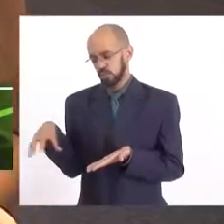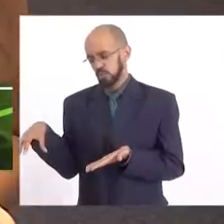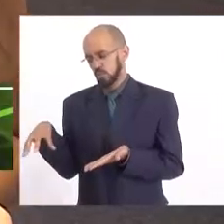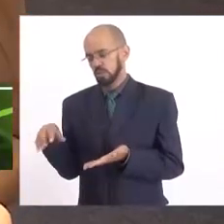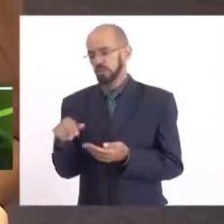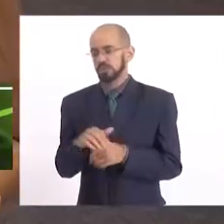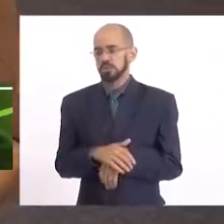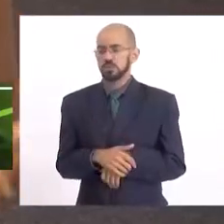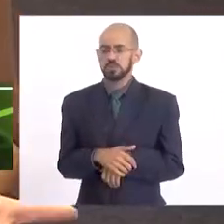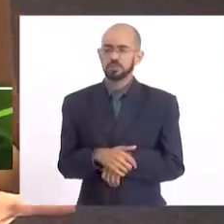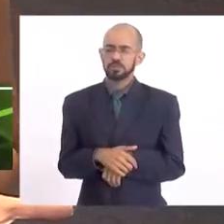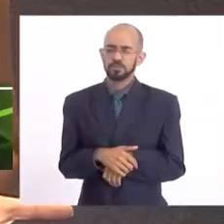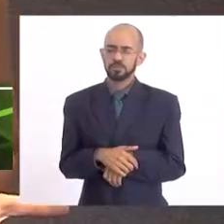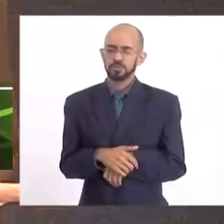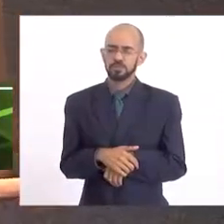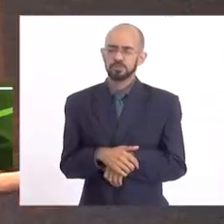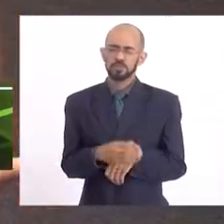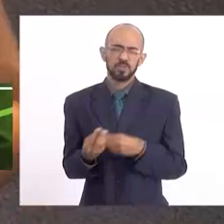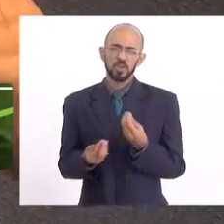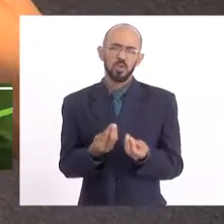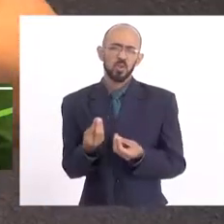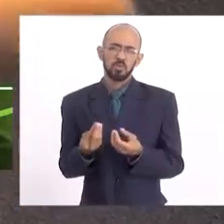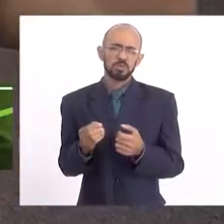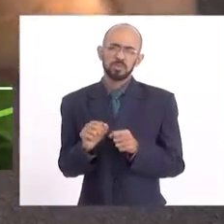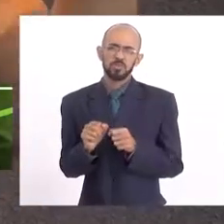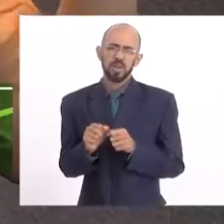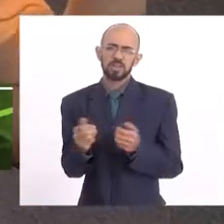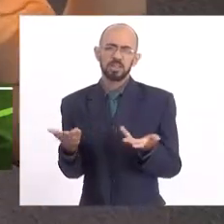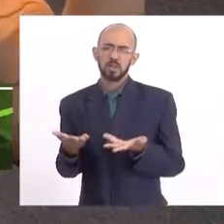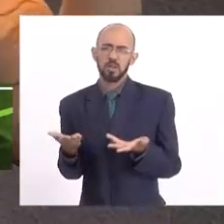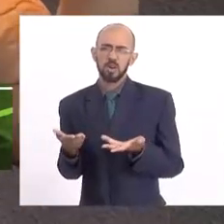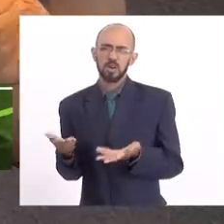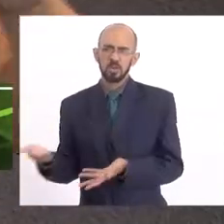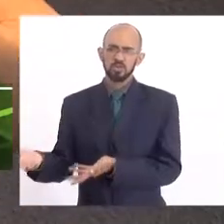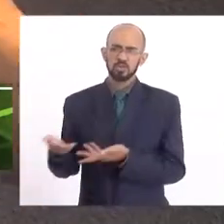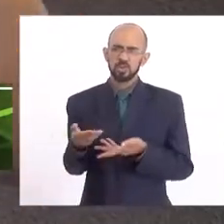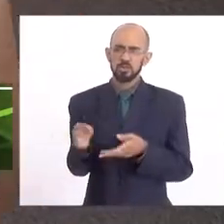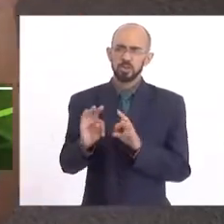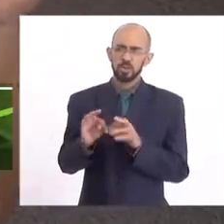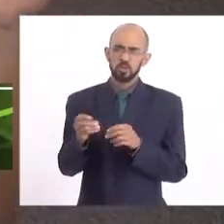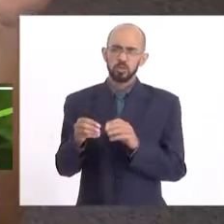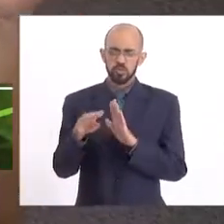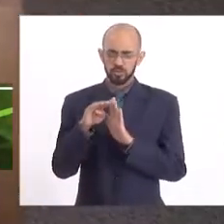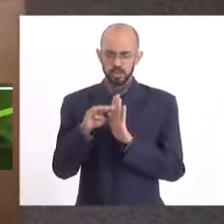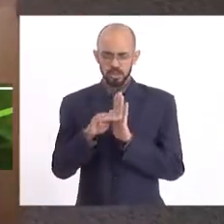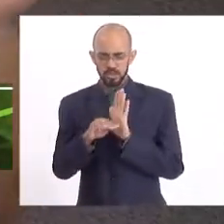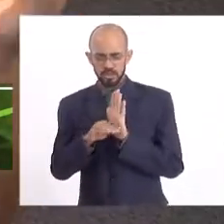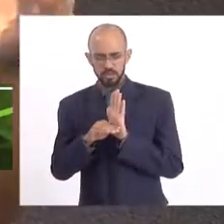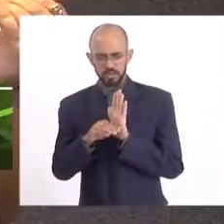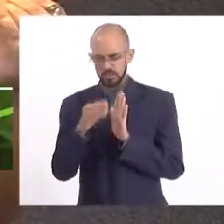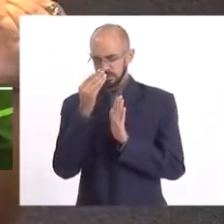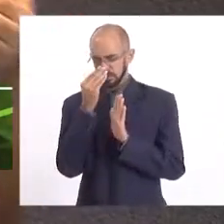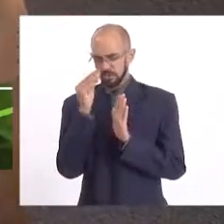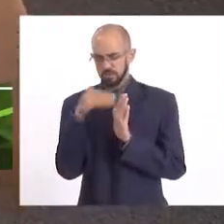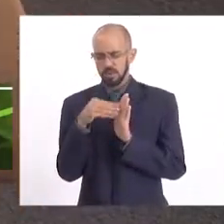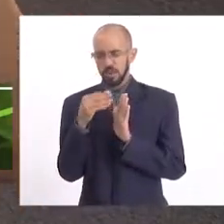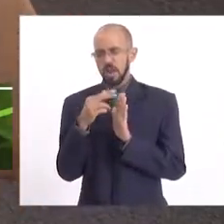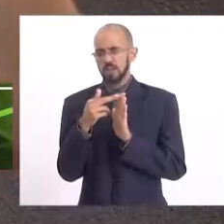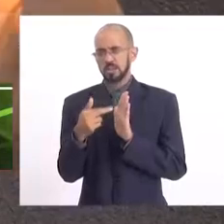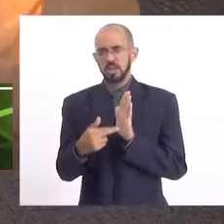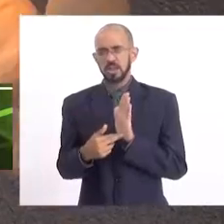todos. Como fica isso agora? Tipo, chama todo mundo que está ali na lista, ignora-se os critérios que tinham,